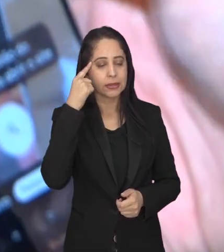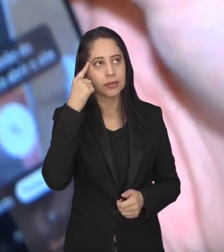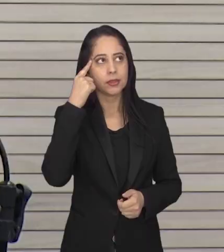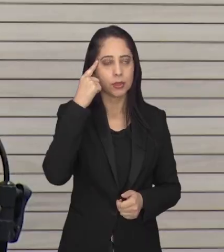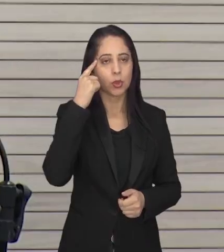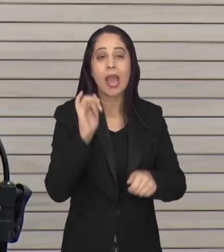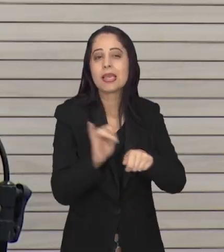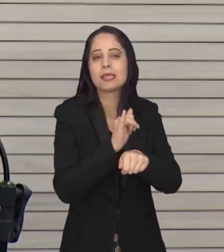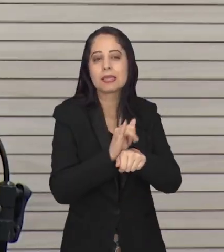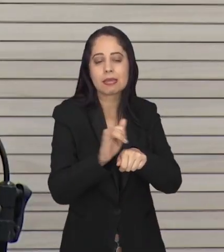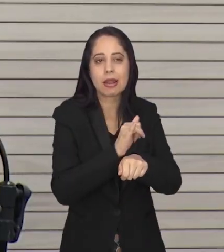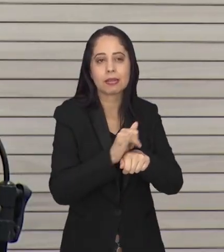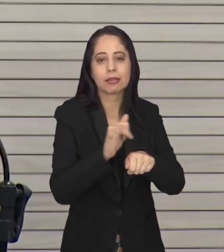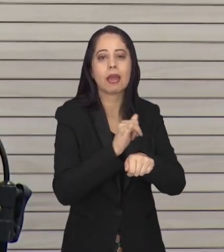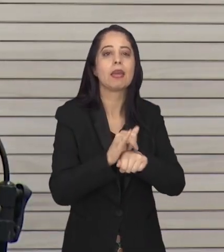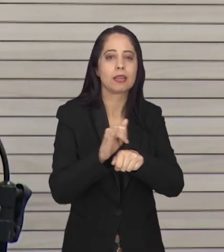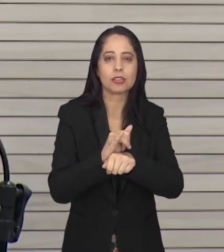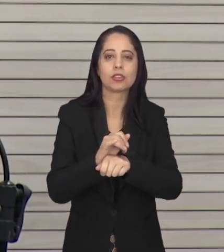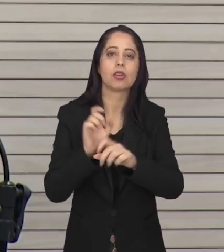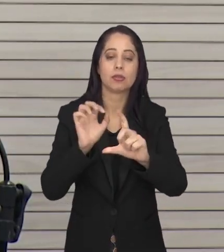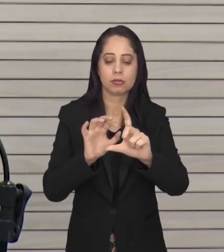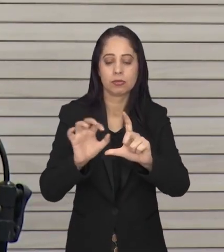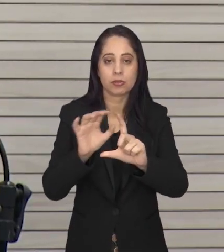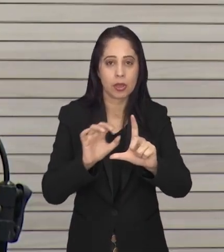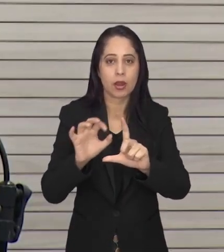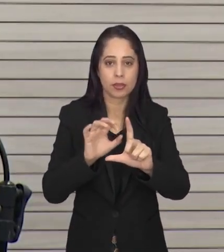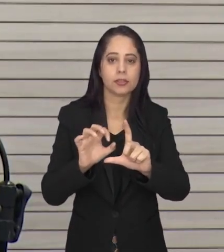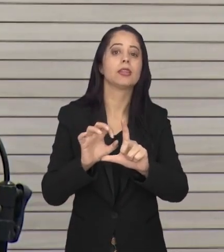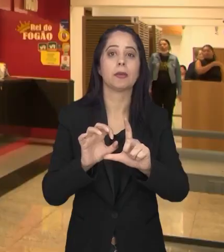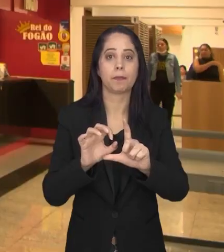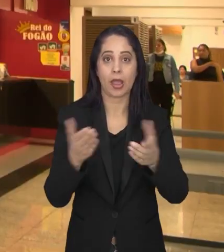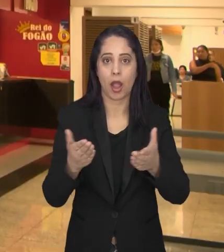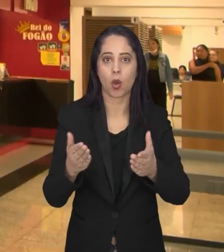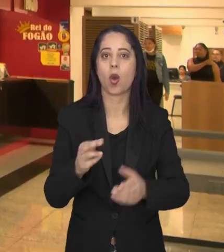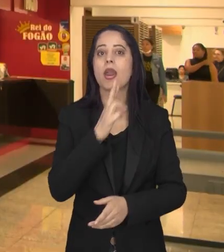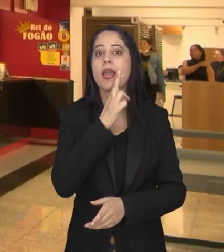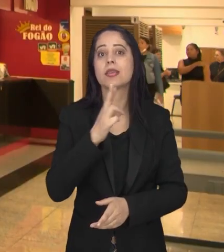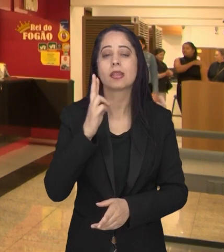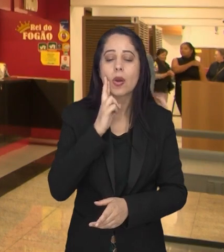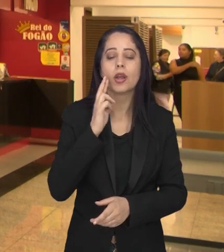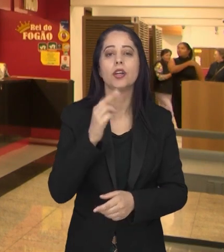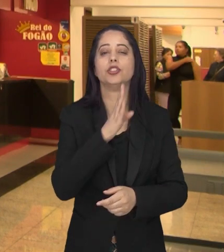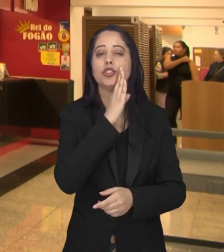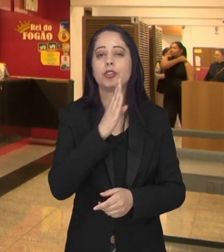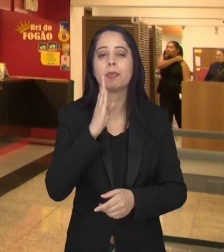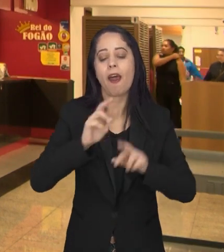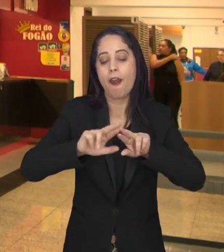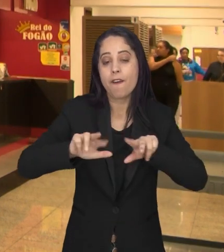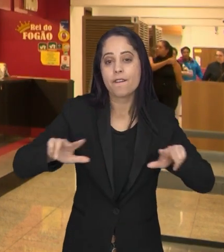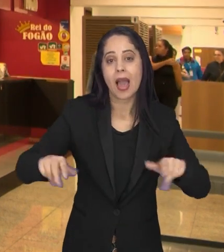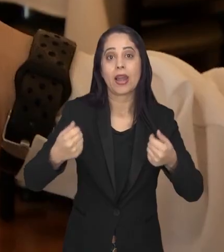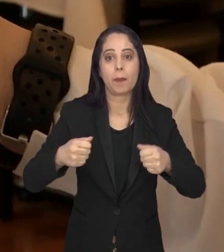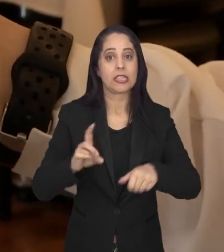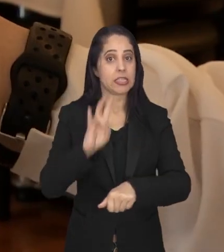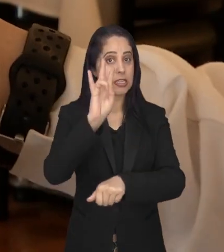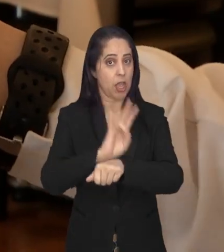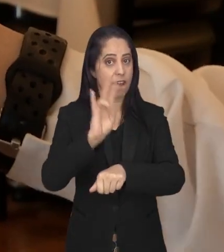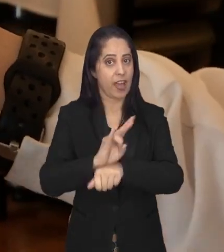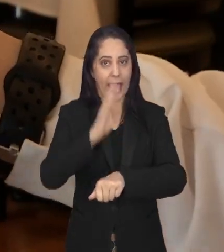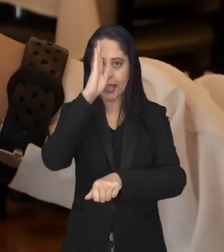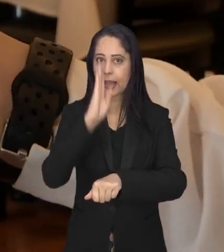essa novidade, mas ele conta que ainda tem gente que prefere o cardápio físico, principalmente as pessoas mais velhas. Hoje